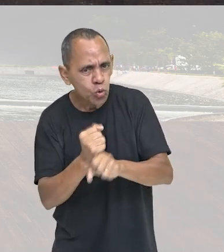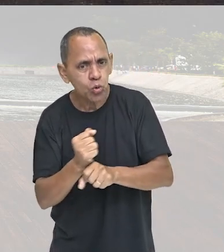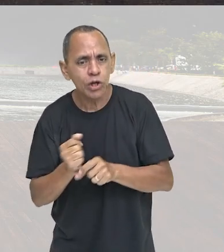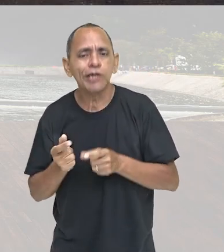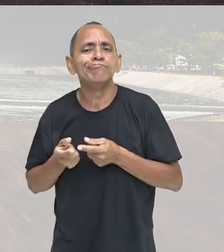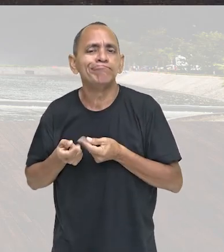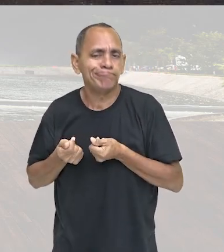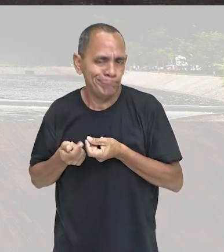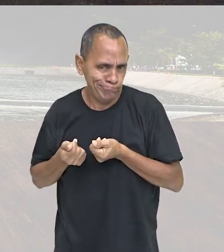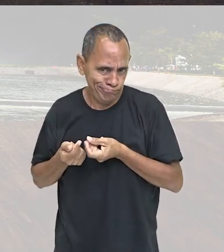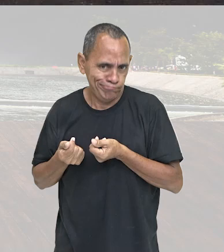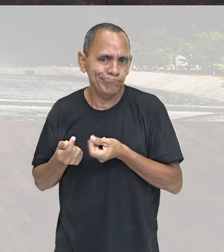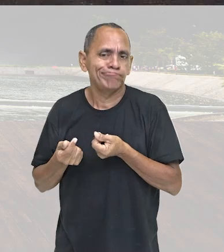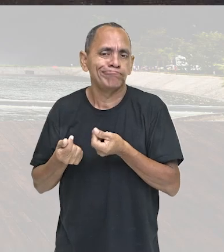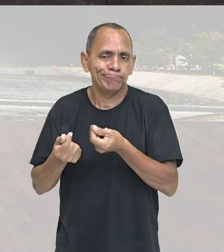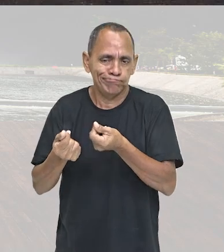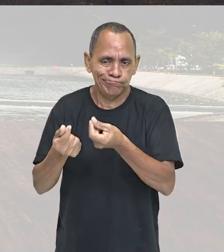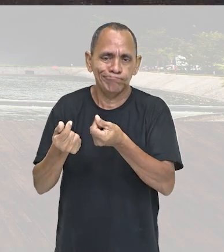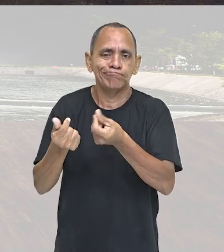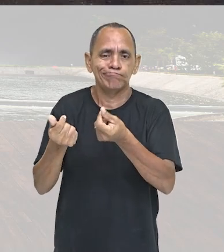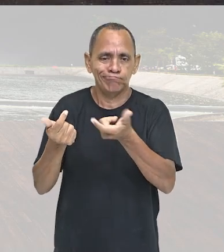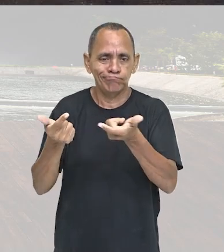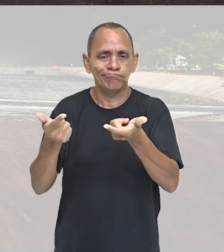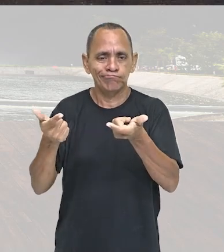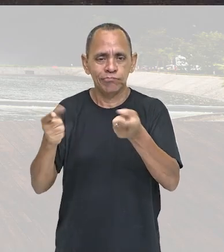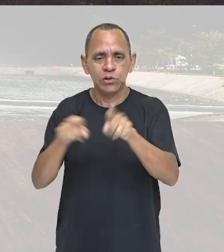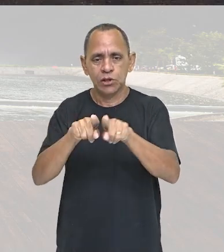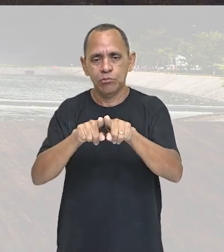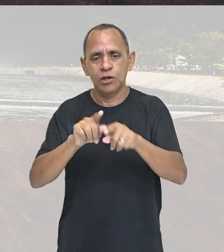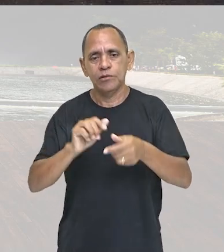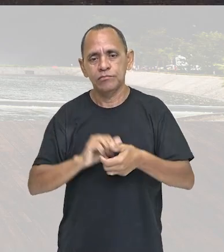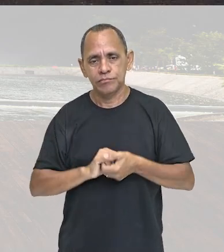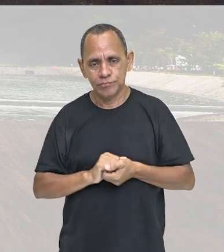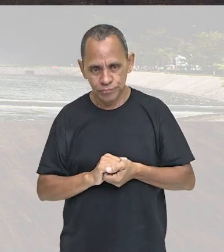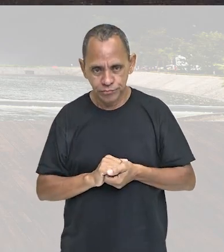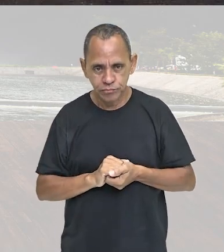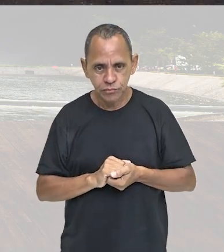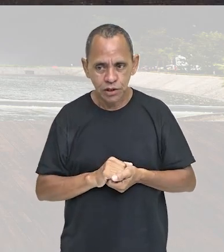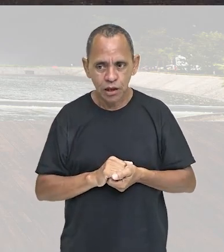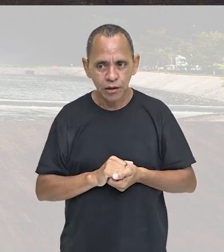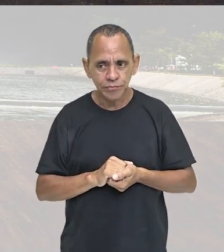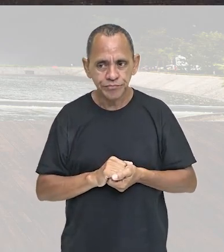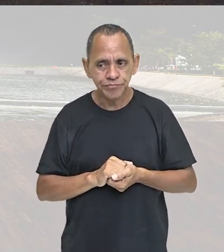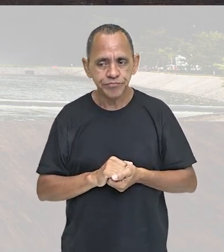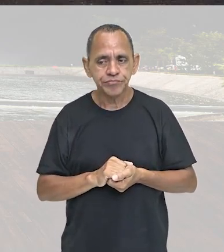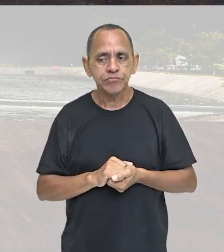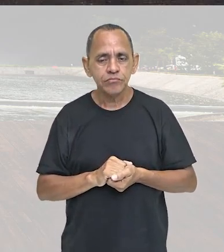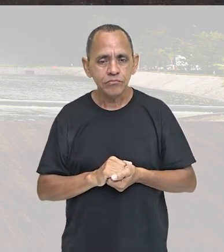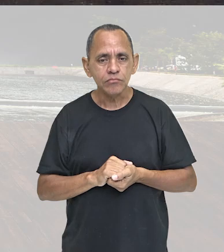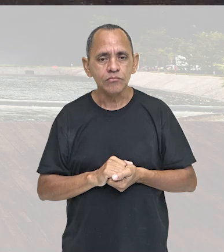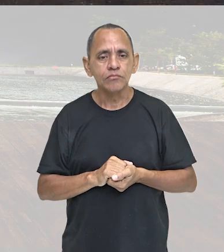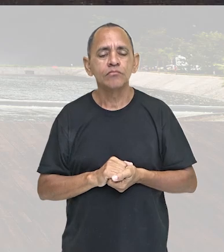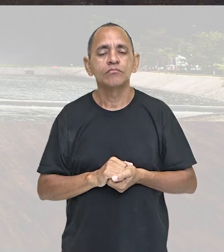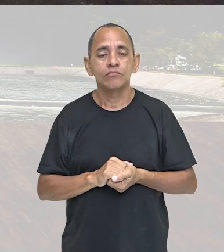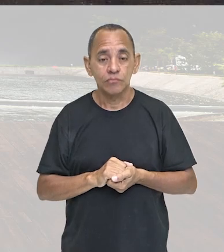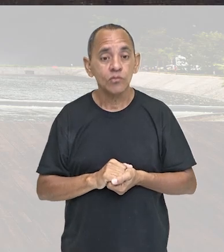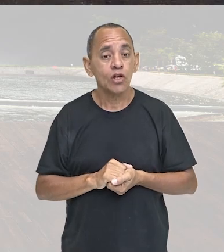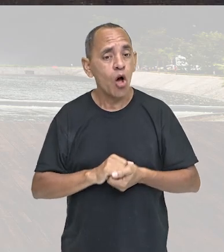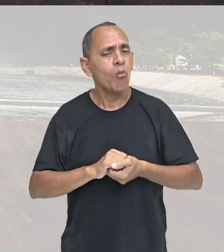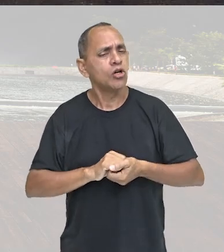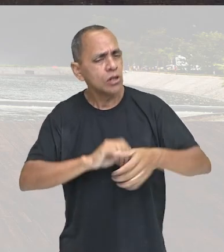é barato construir todo esse aparato para que a gente possa transformar essa